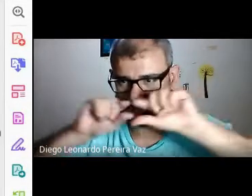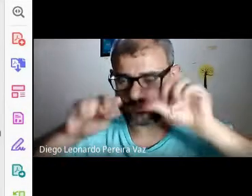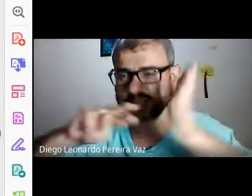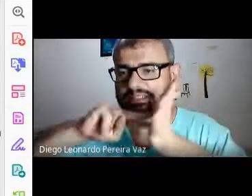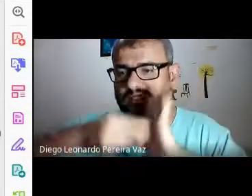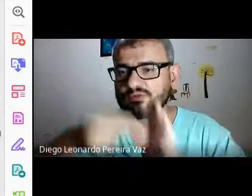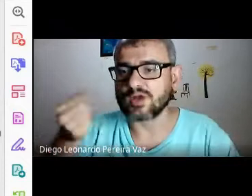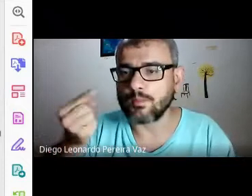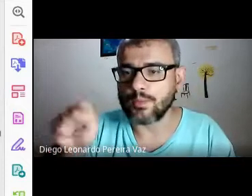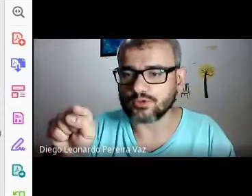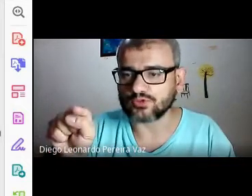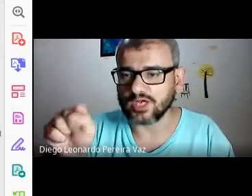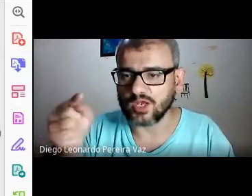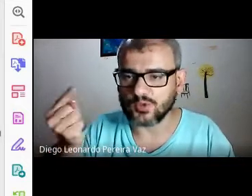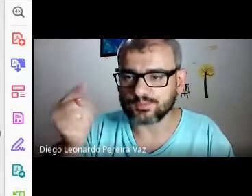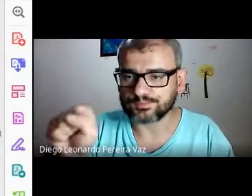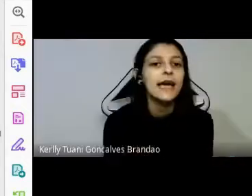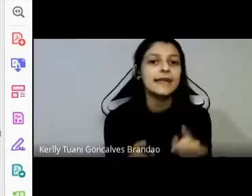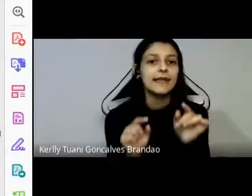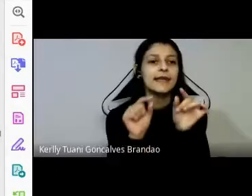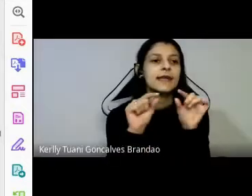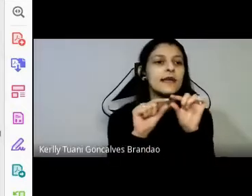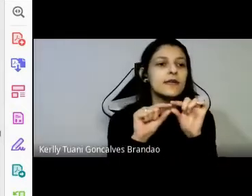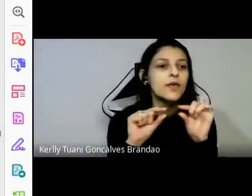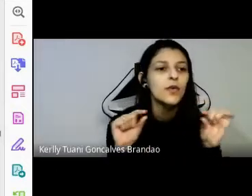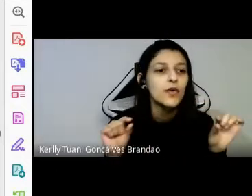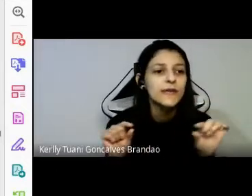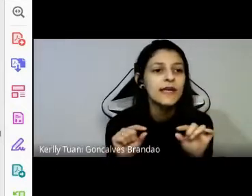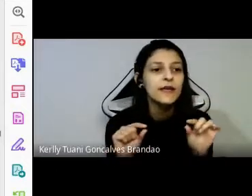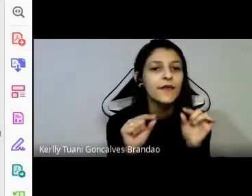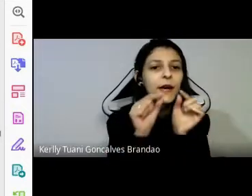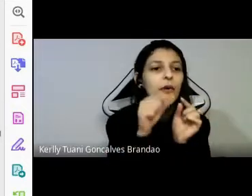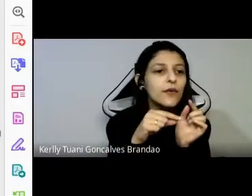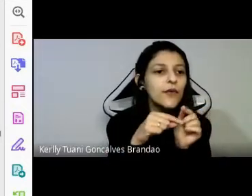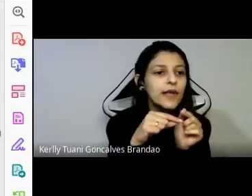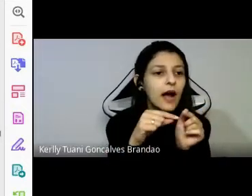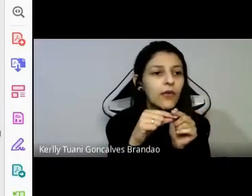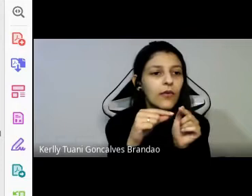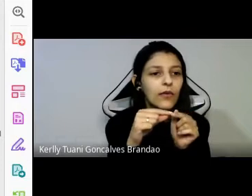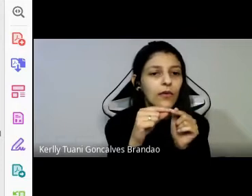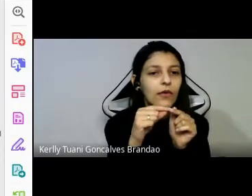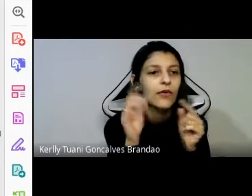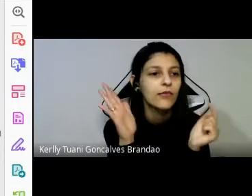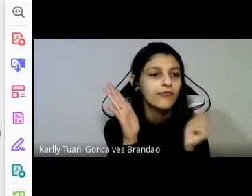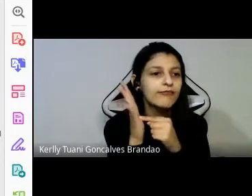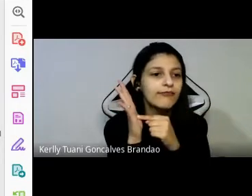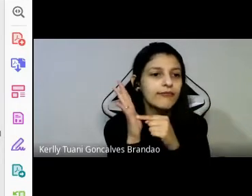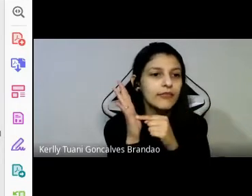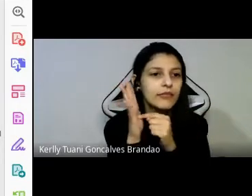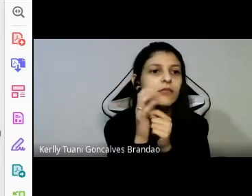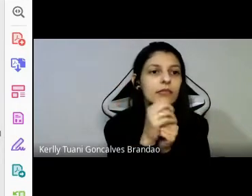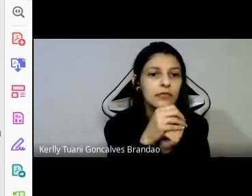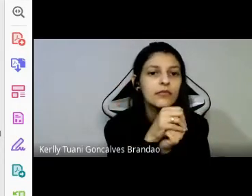Escuro. Ponto final. Esse aqui, escuro, significa ponto final. Ponto